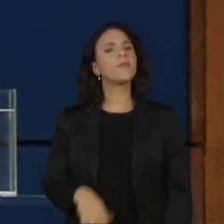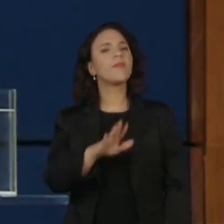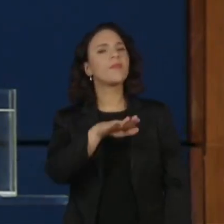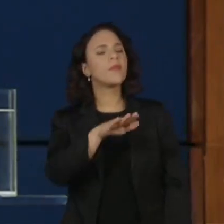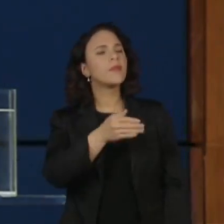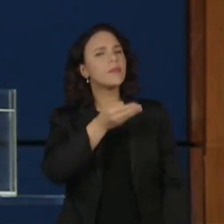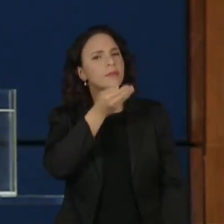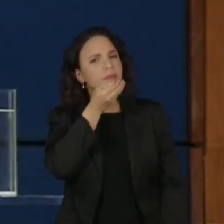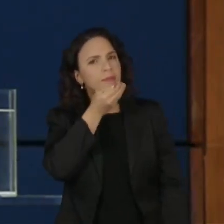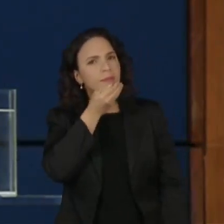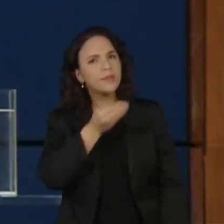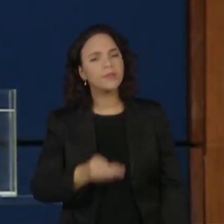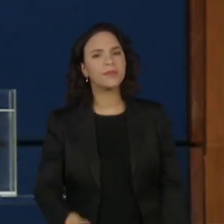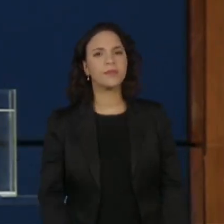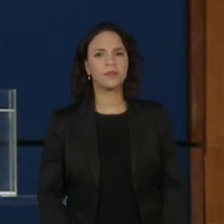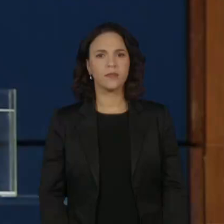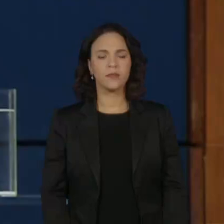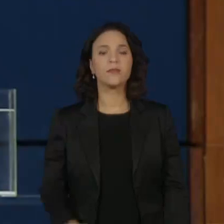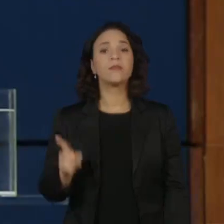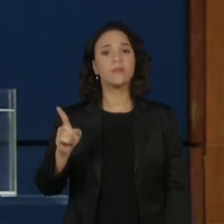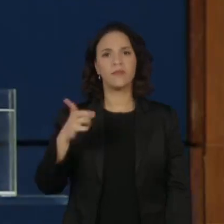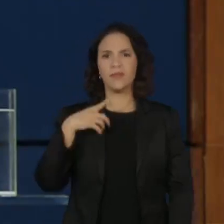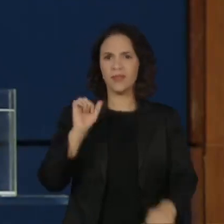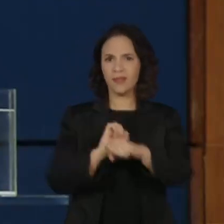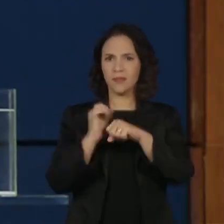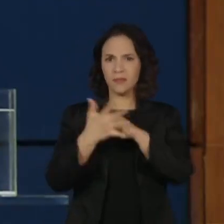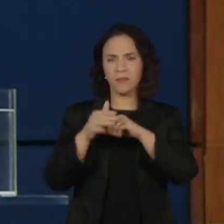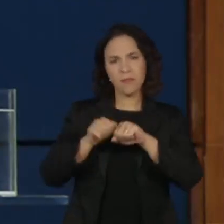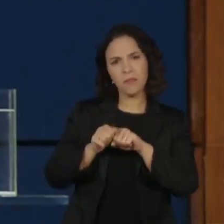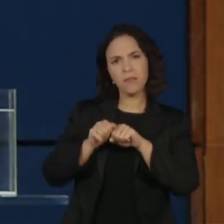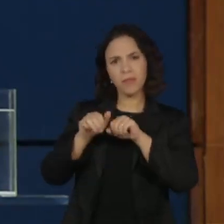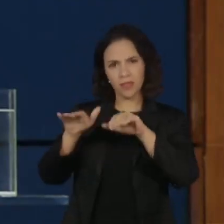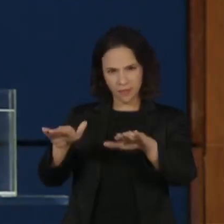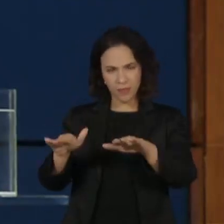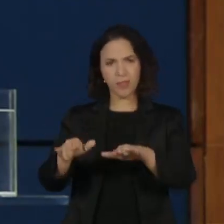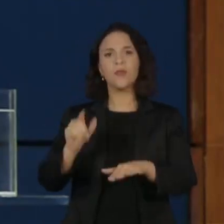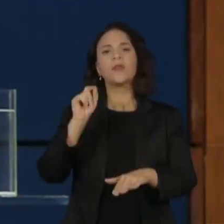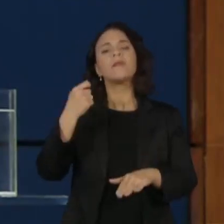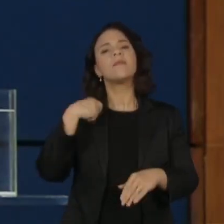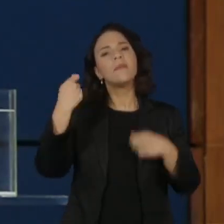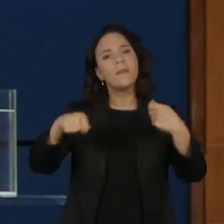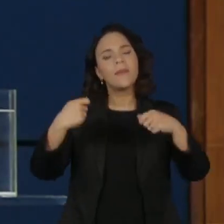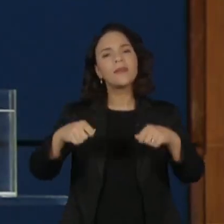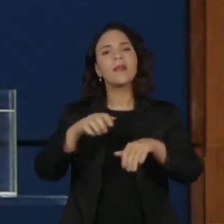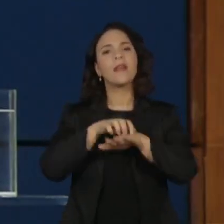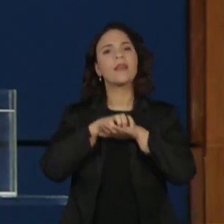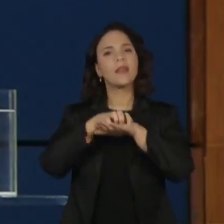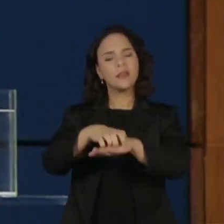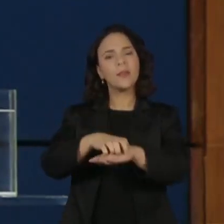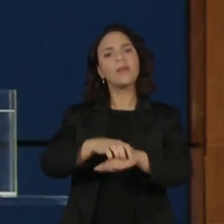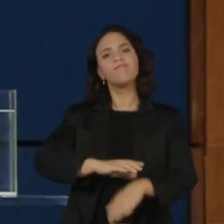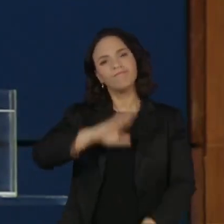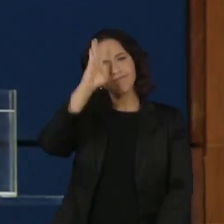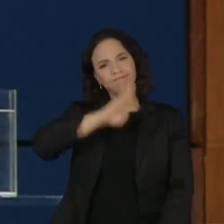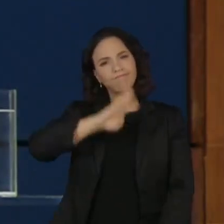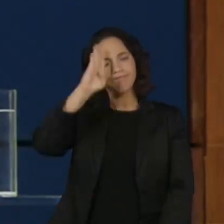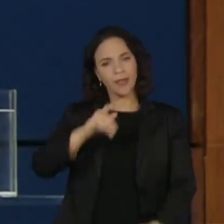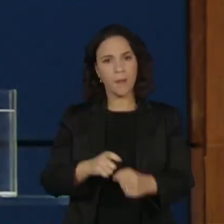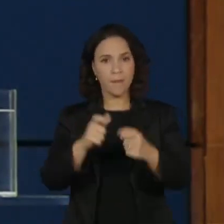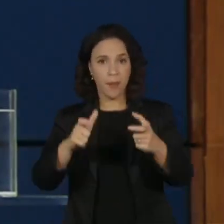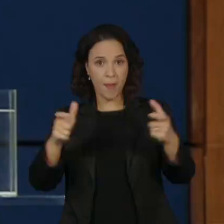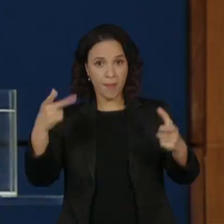Marsal desde a pandemia há muita pressão para o aumento das gratuidades no transporte público na cidade de São